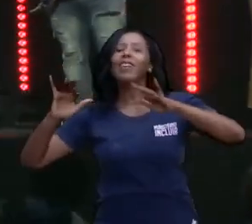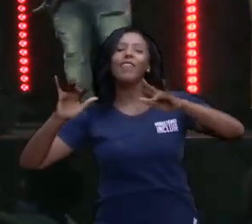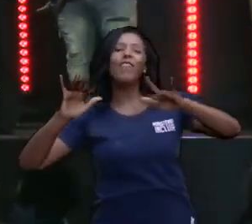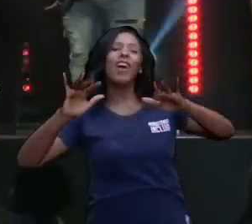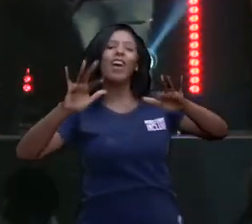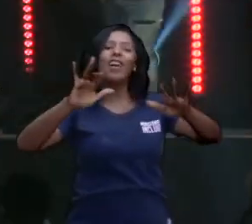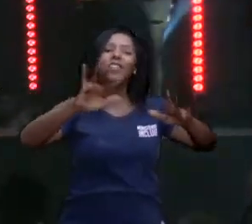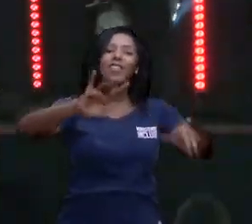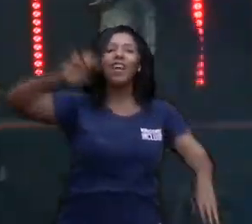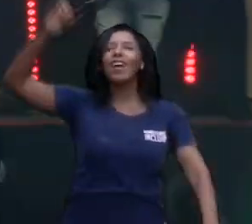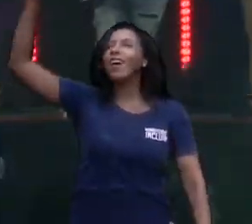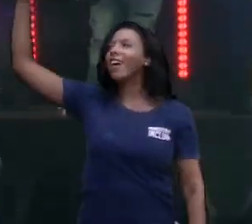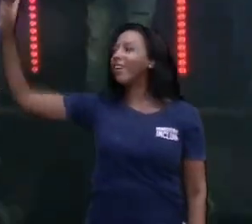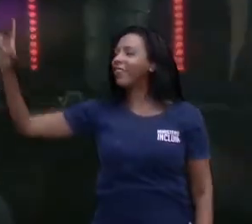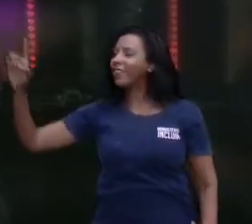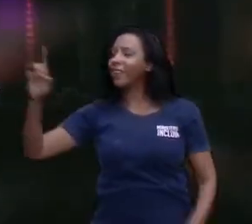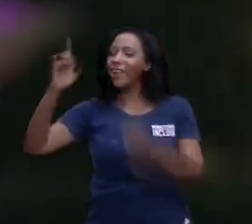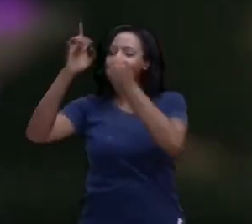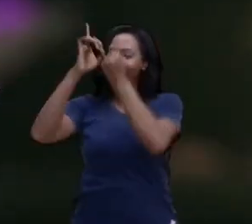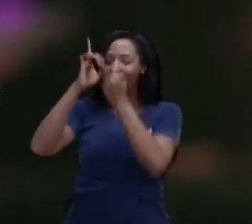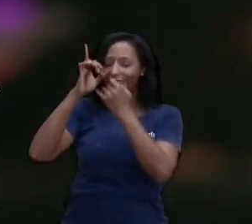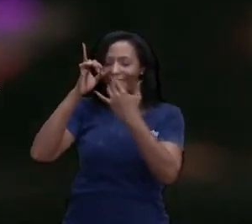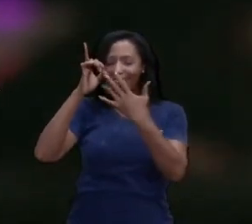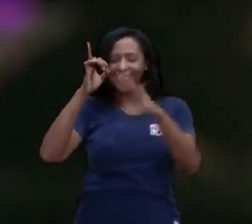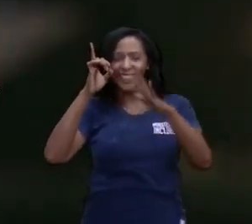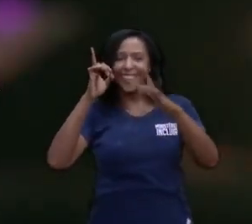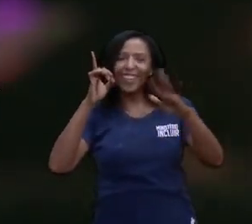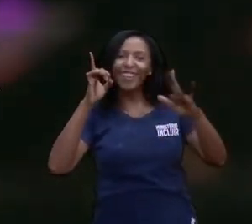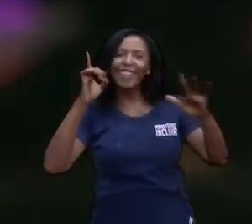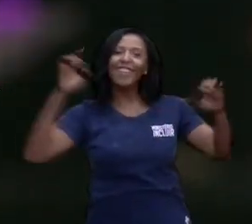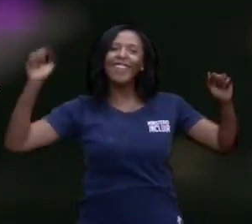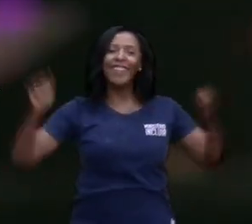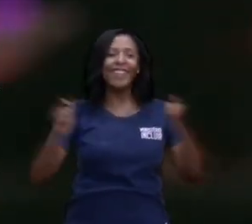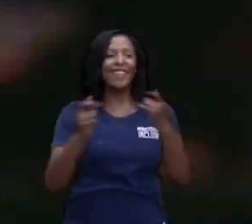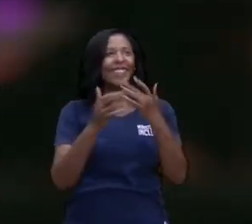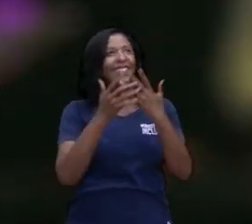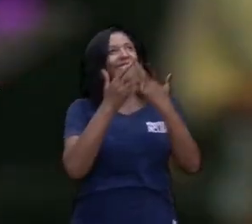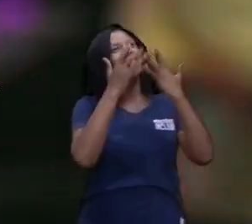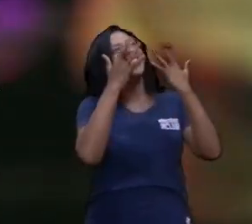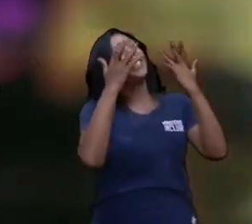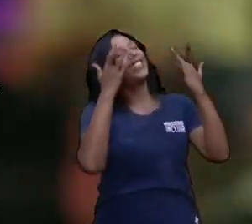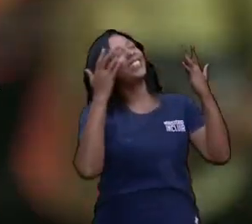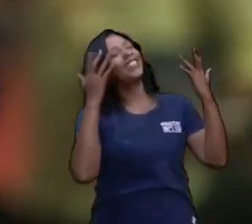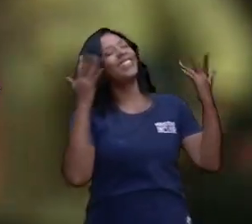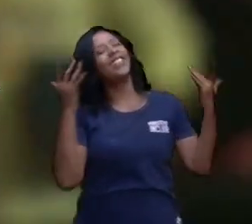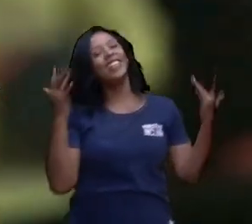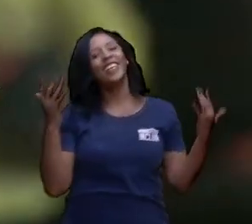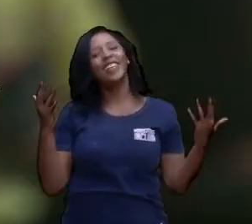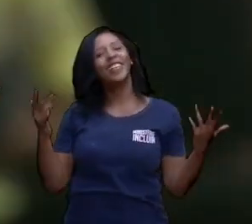e passa brilhar seu rosto